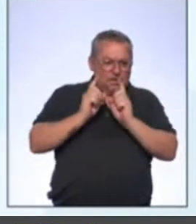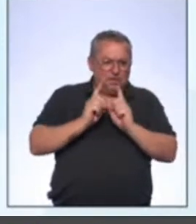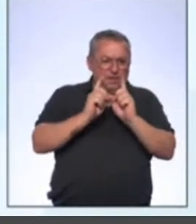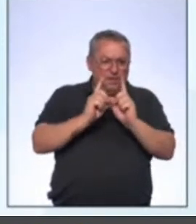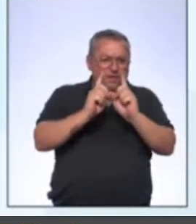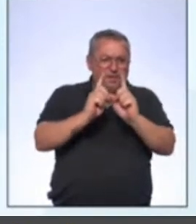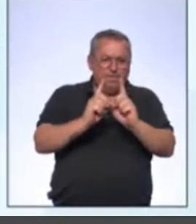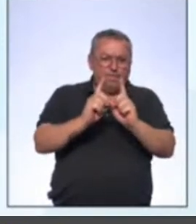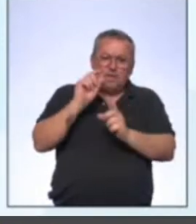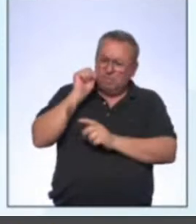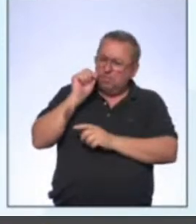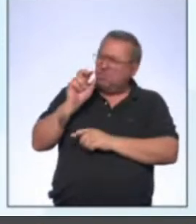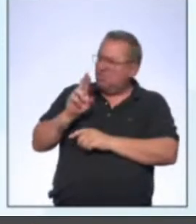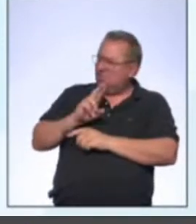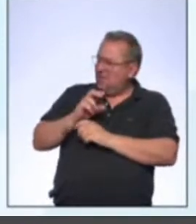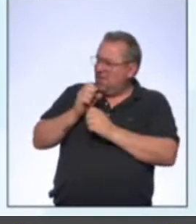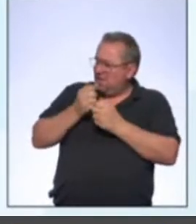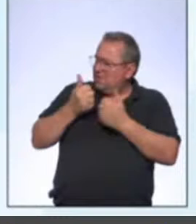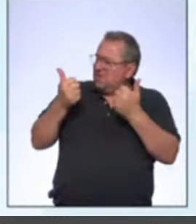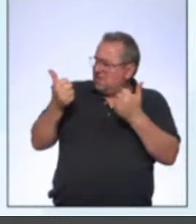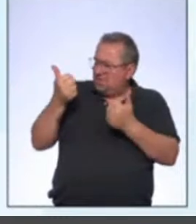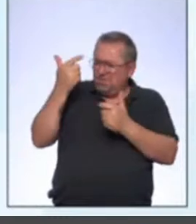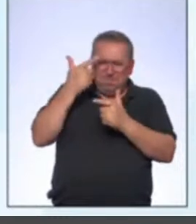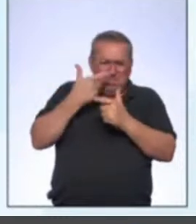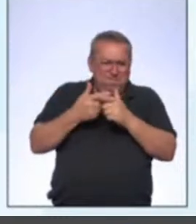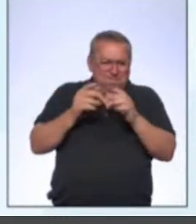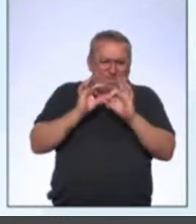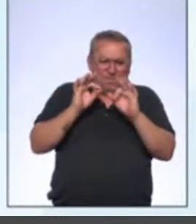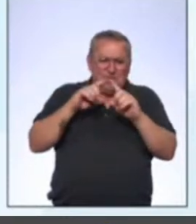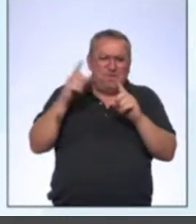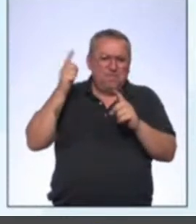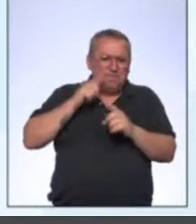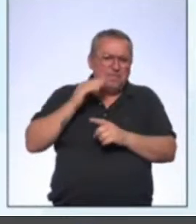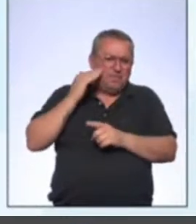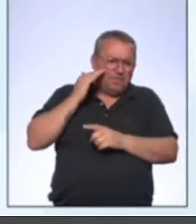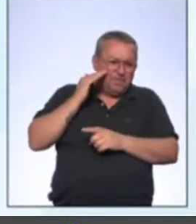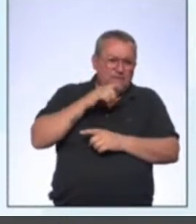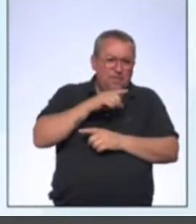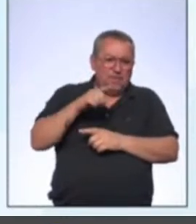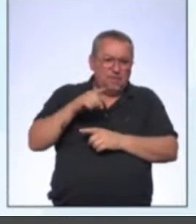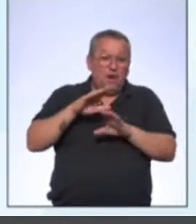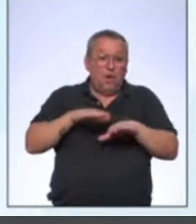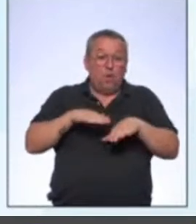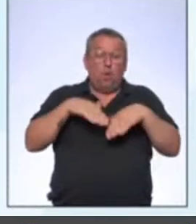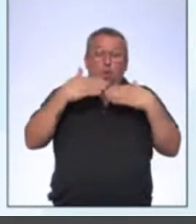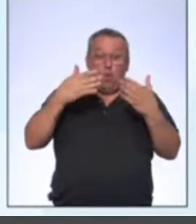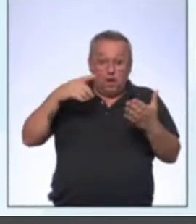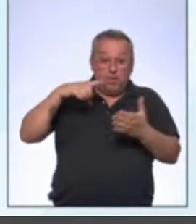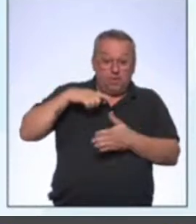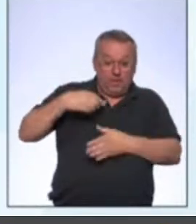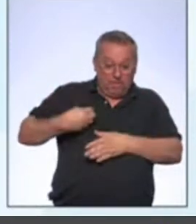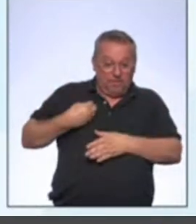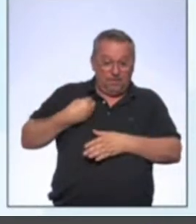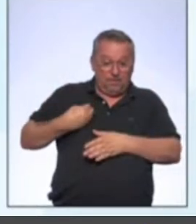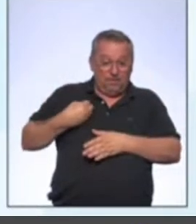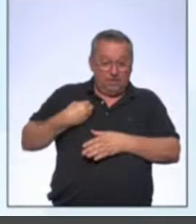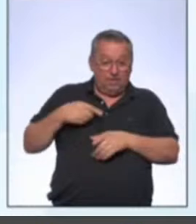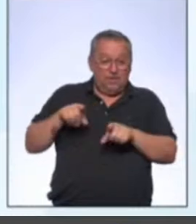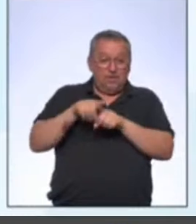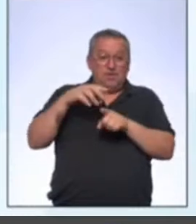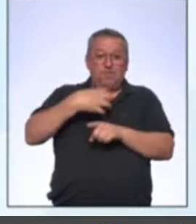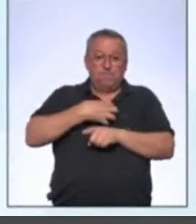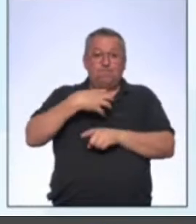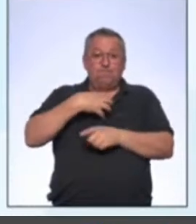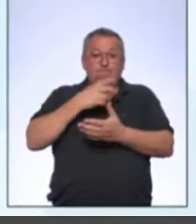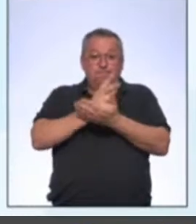juntas? Claro que não. Eu entendo você, respondeu a outra. Quando eu estava viva,